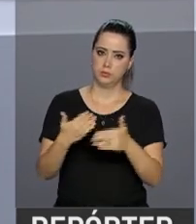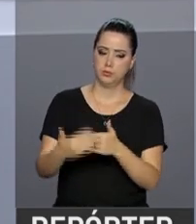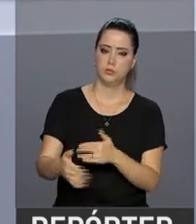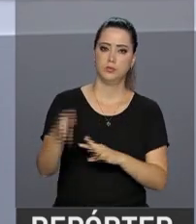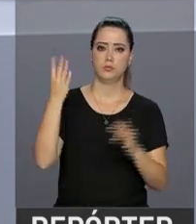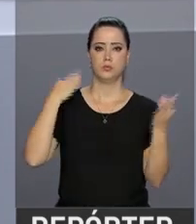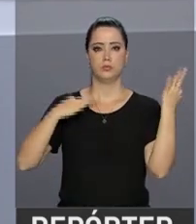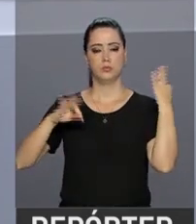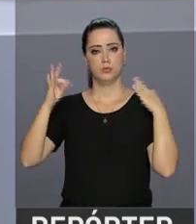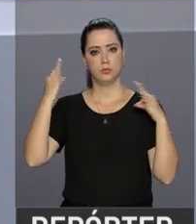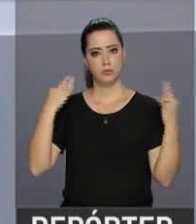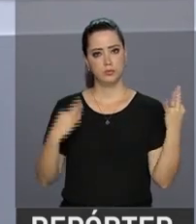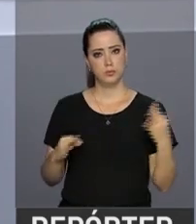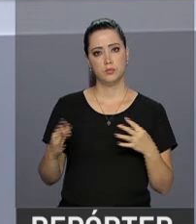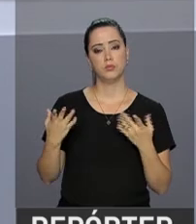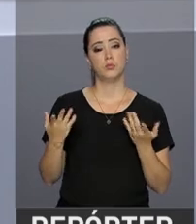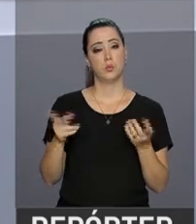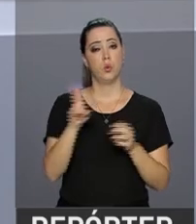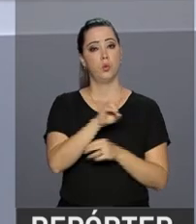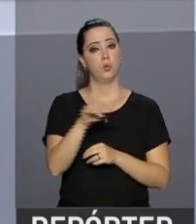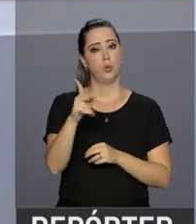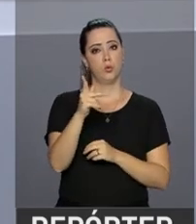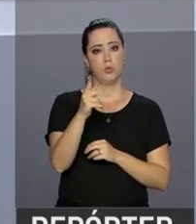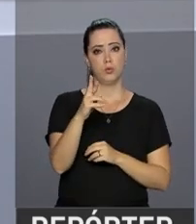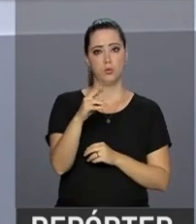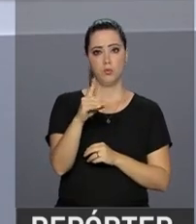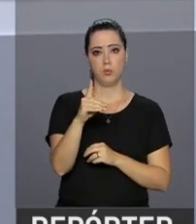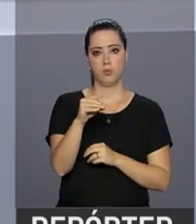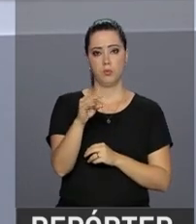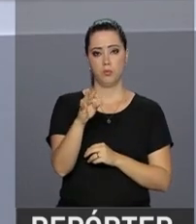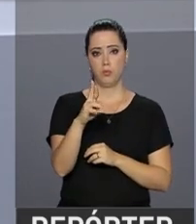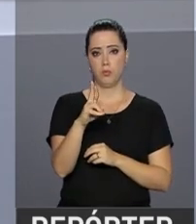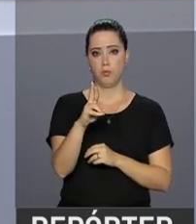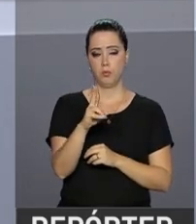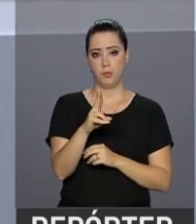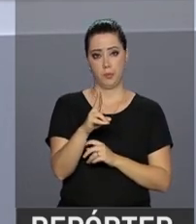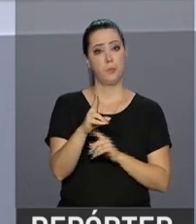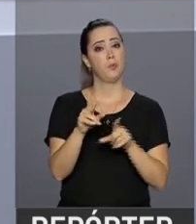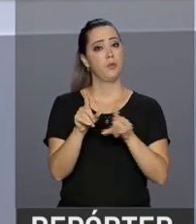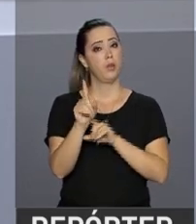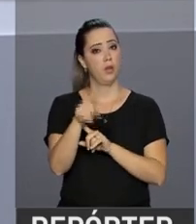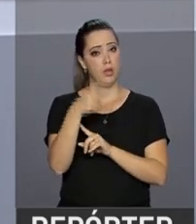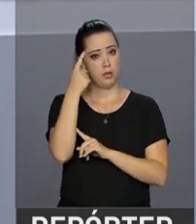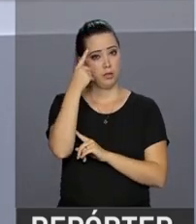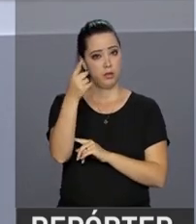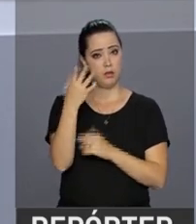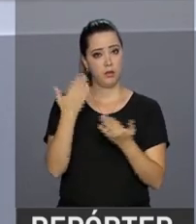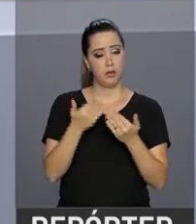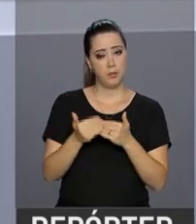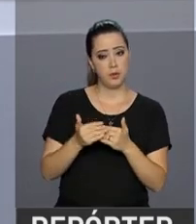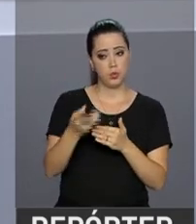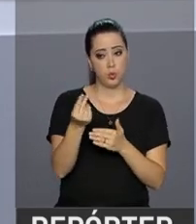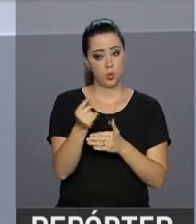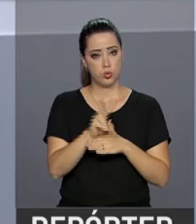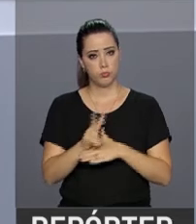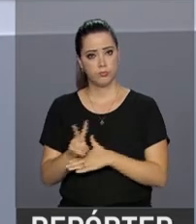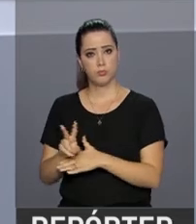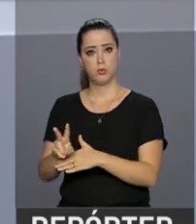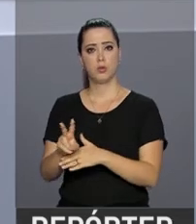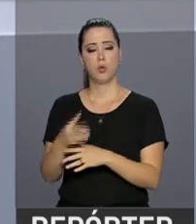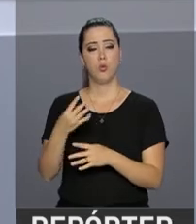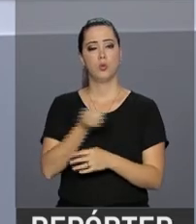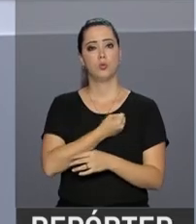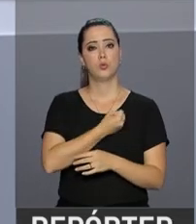de Desenvolvimento e Estruturação do Turismo, o Prodetur Turismo. A ideia é que, a partir dos investimentos, o número